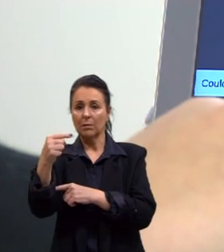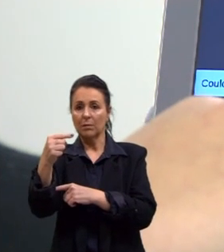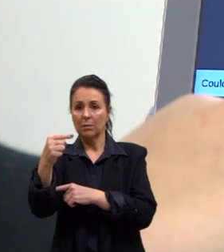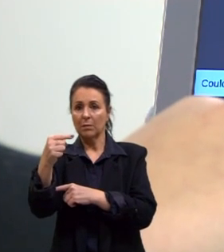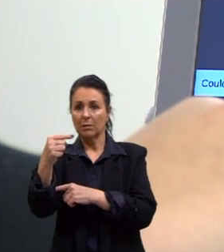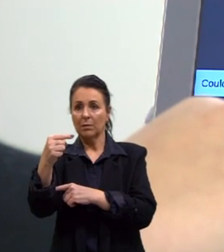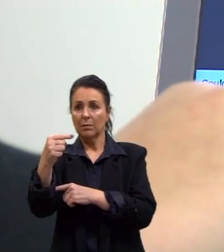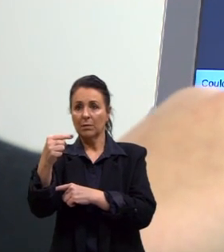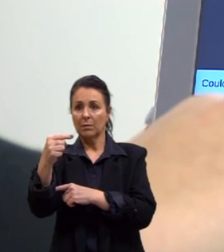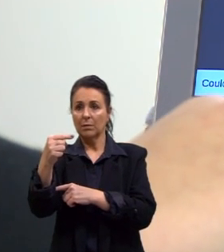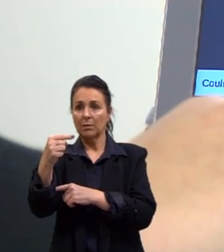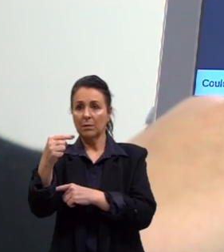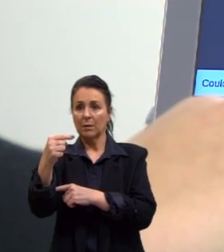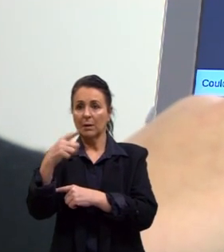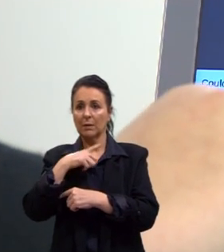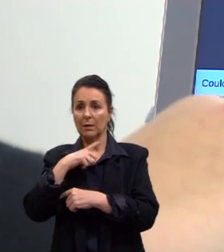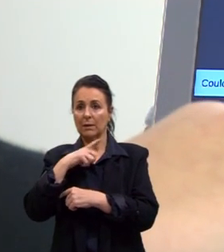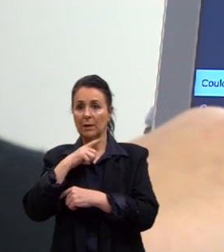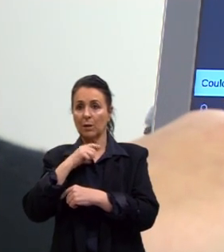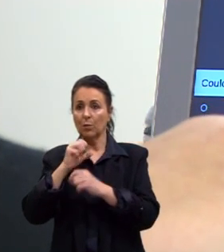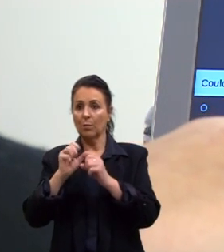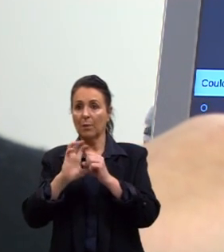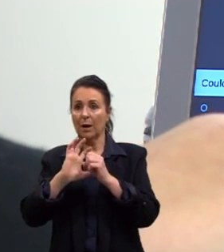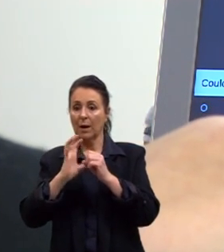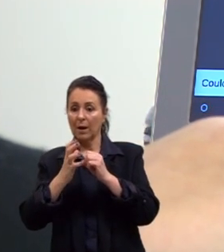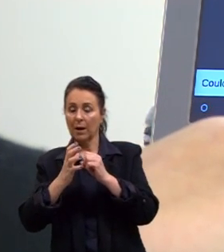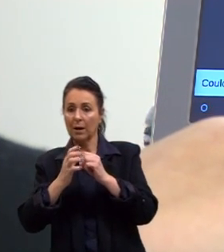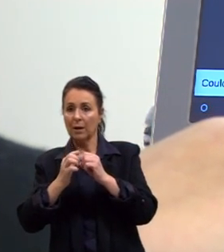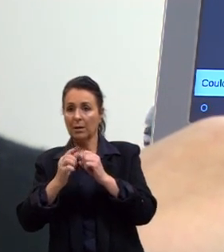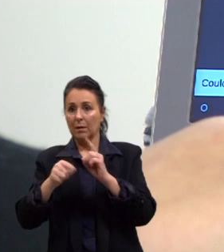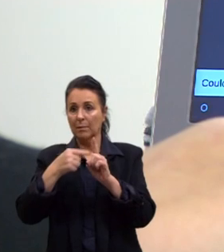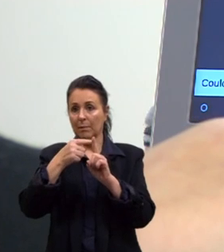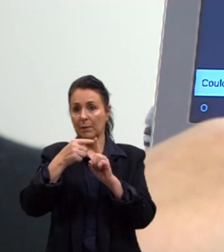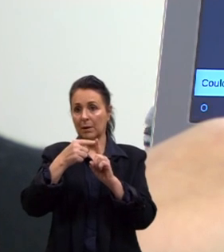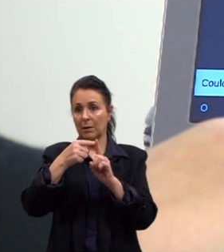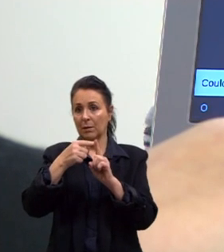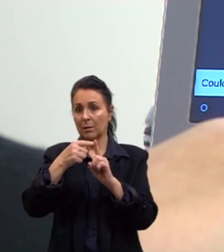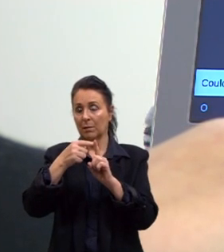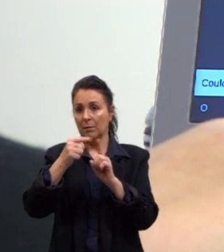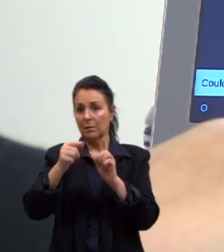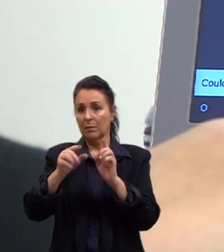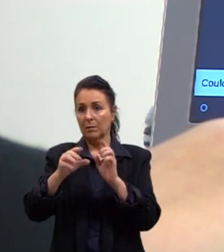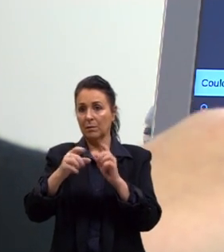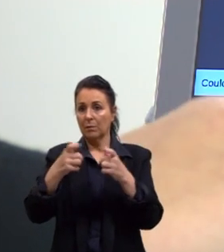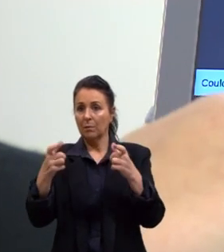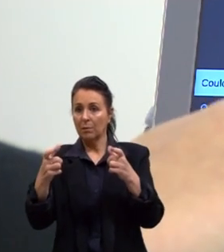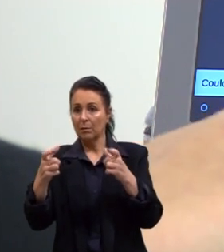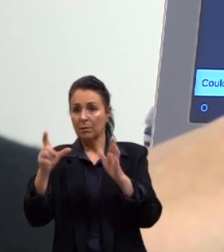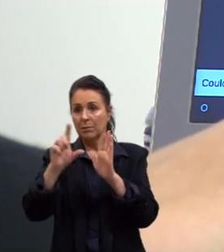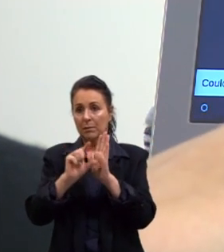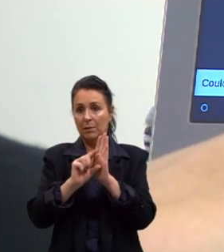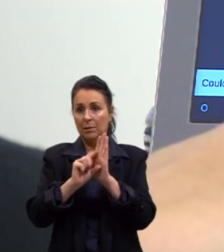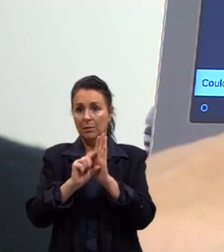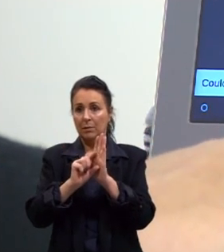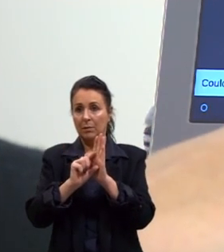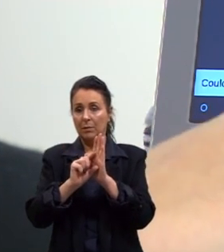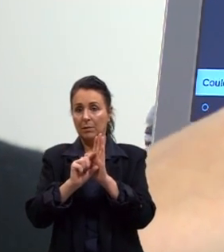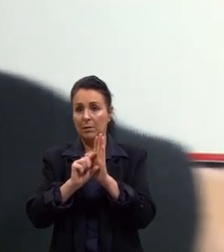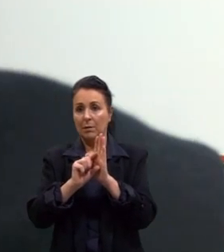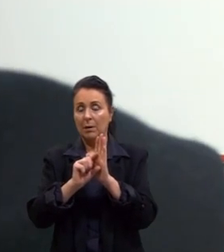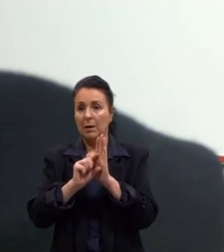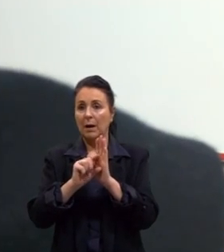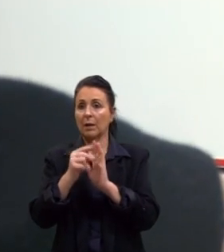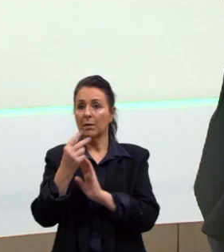tá gente eu tenho uma carga maior ou menor ó Digamos que que o me a carga